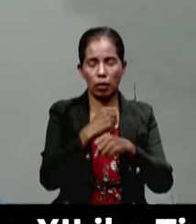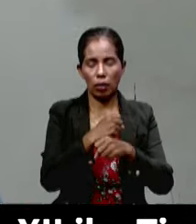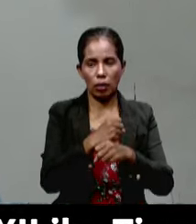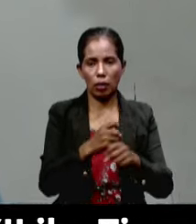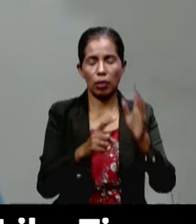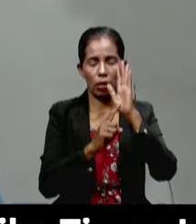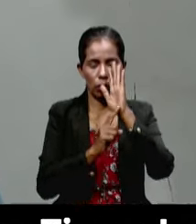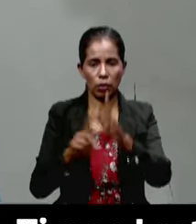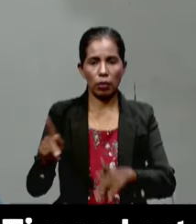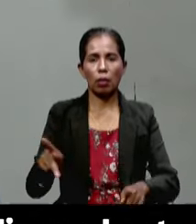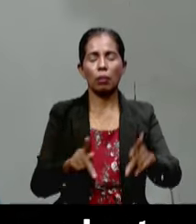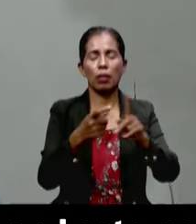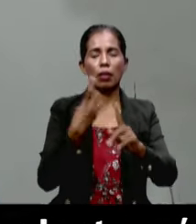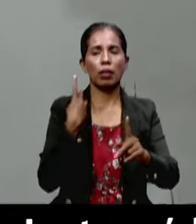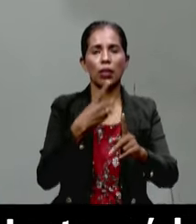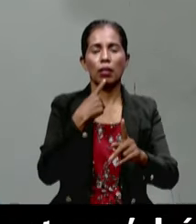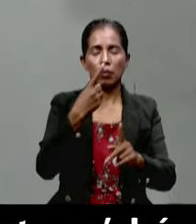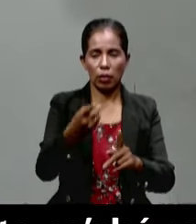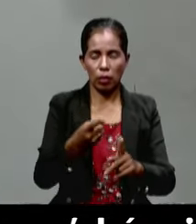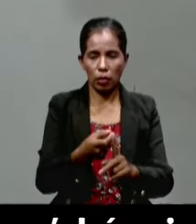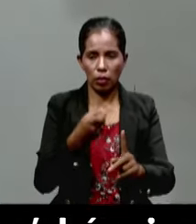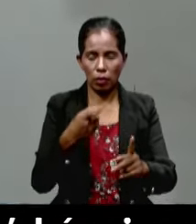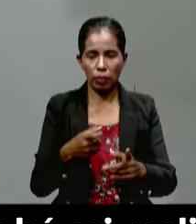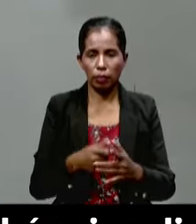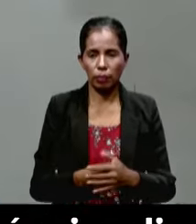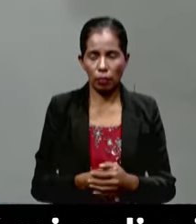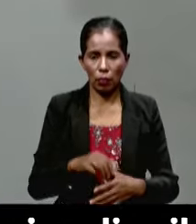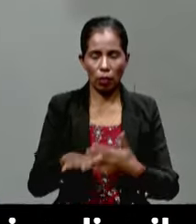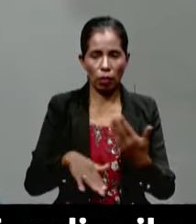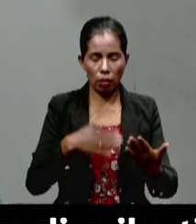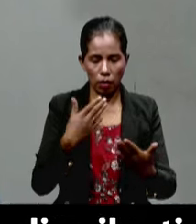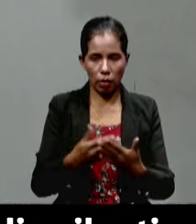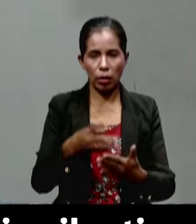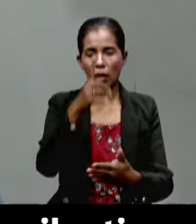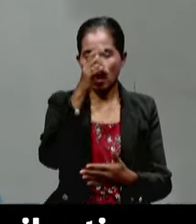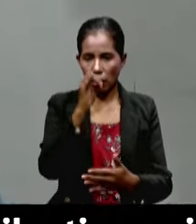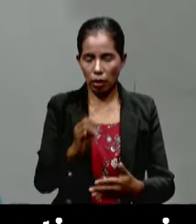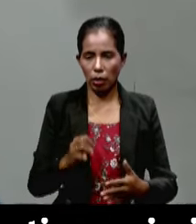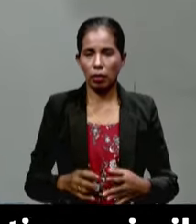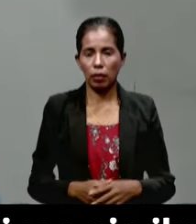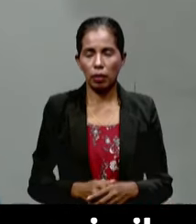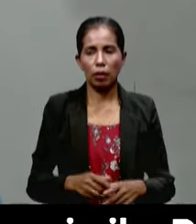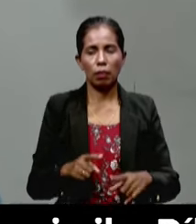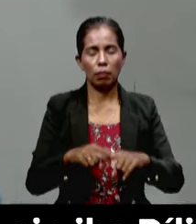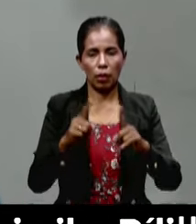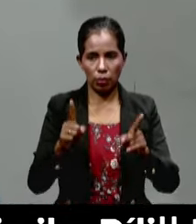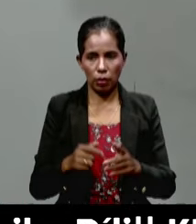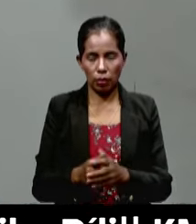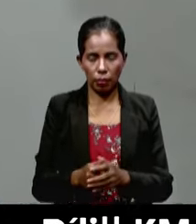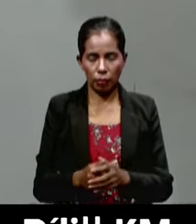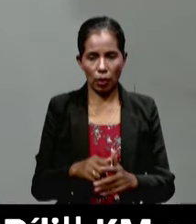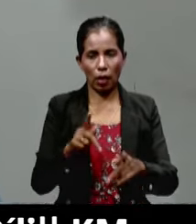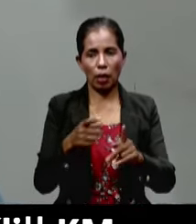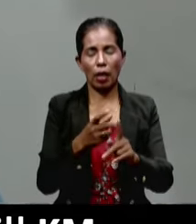publico, A me aviso se está atulante, que lhe de dilara. Mas bem consciente